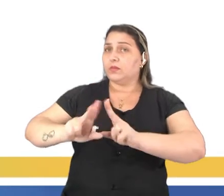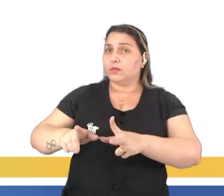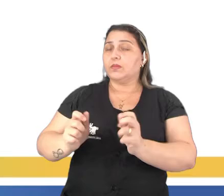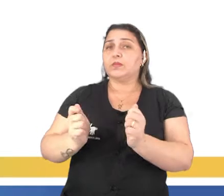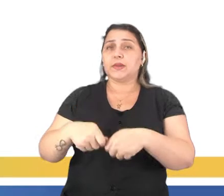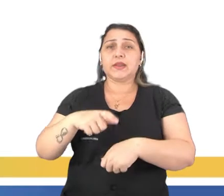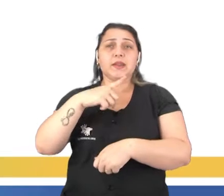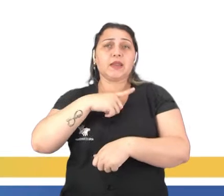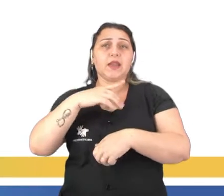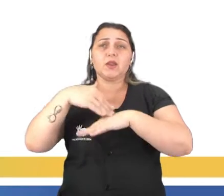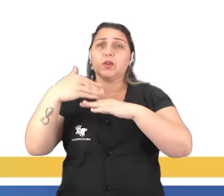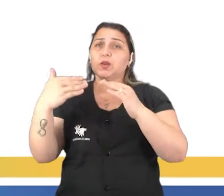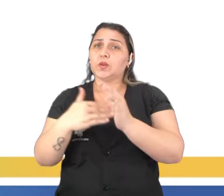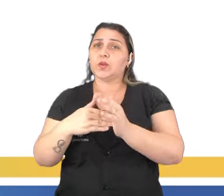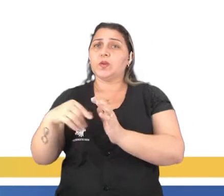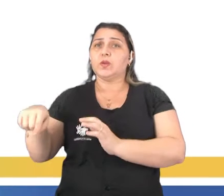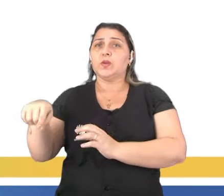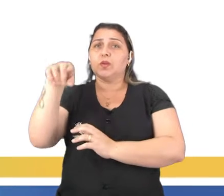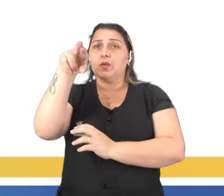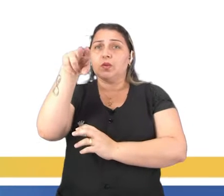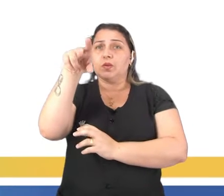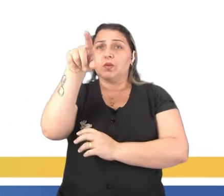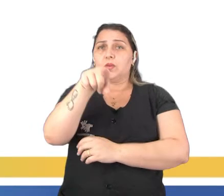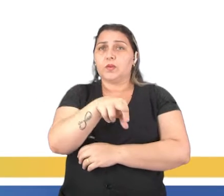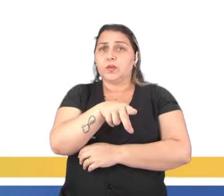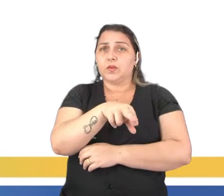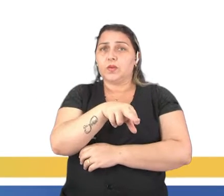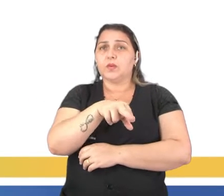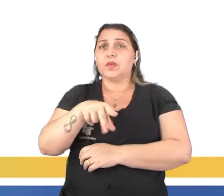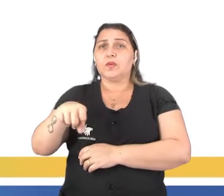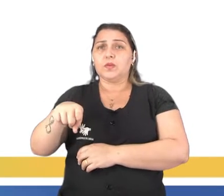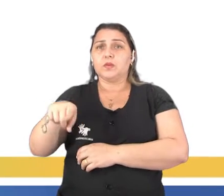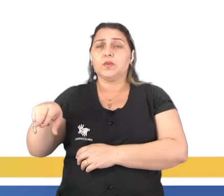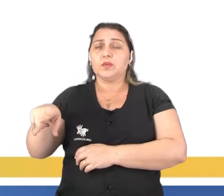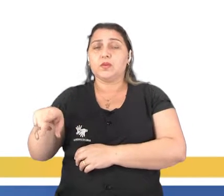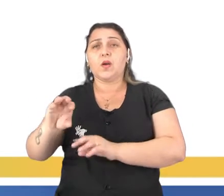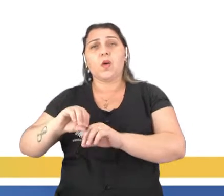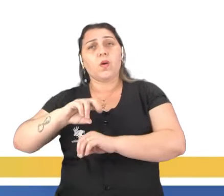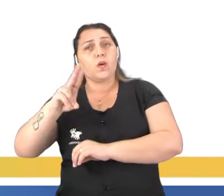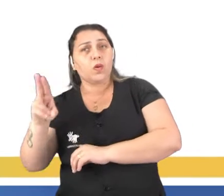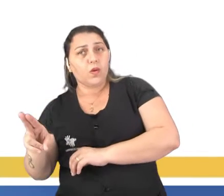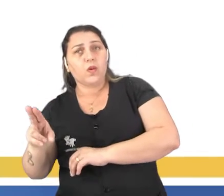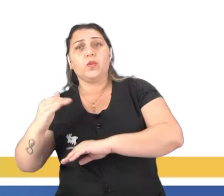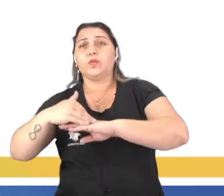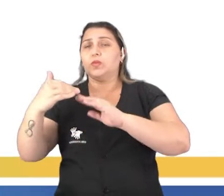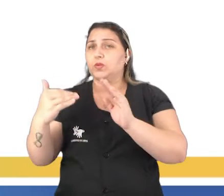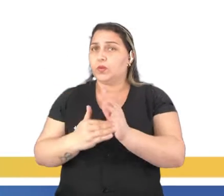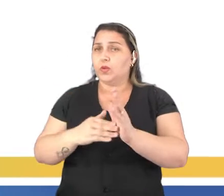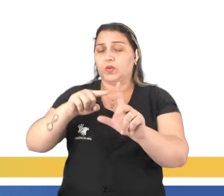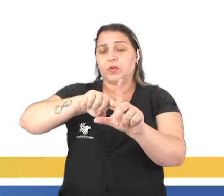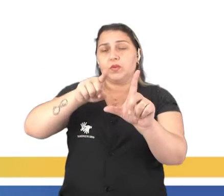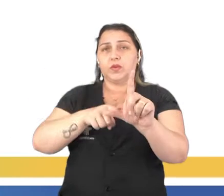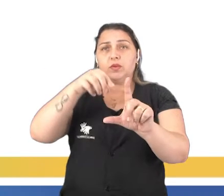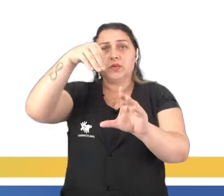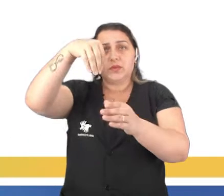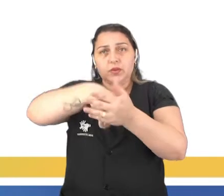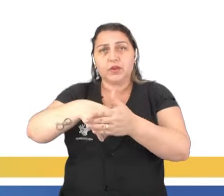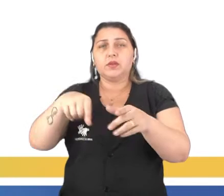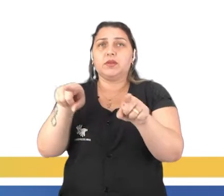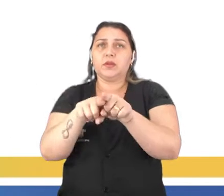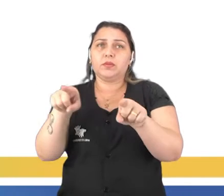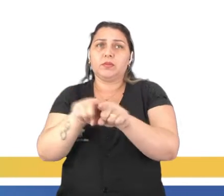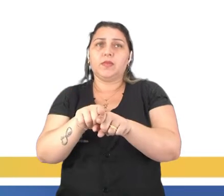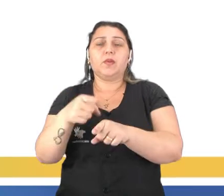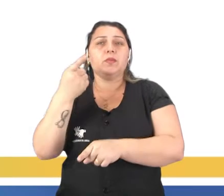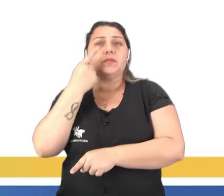polígono ter todos os lados congruentes para ele ser chamado de regular, né? Ou somente todos os ângulos internos congruentes também.